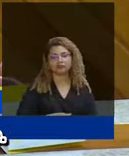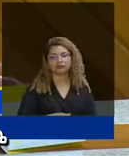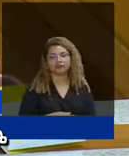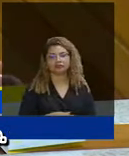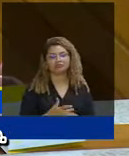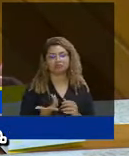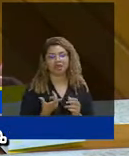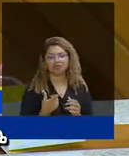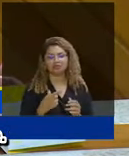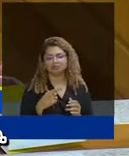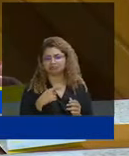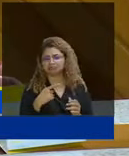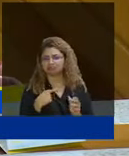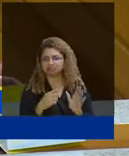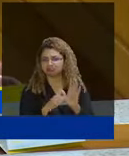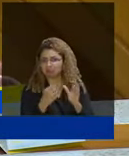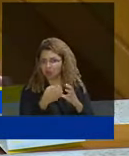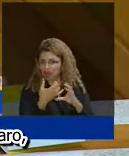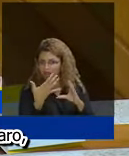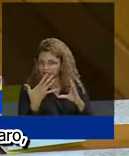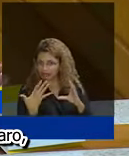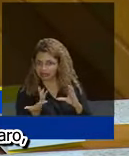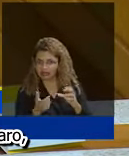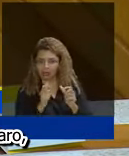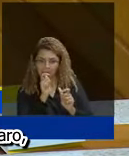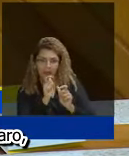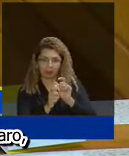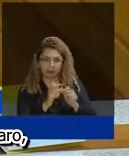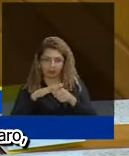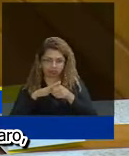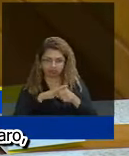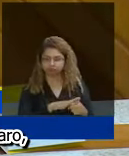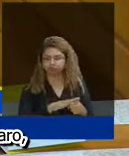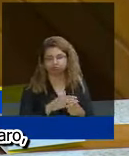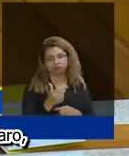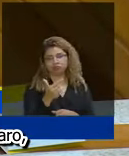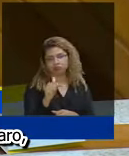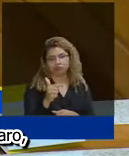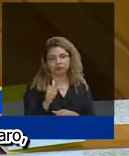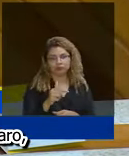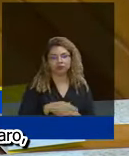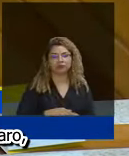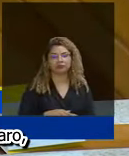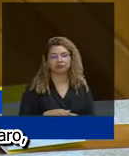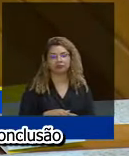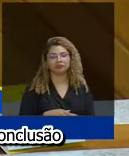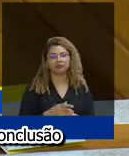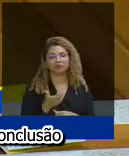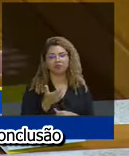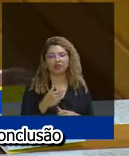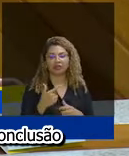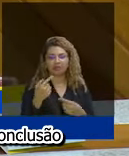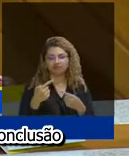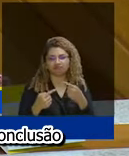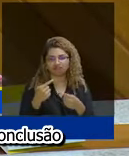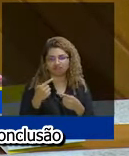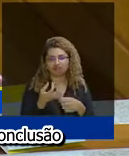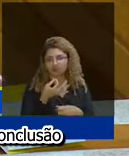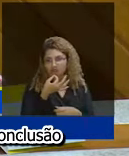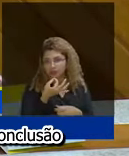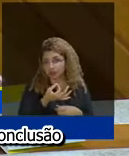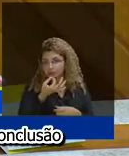qualquer trecho que a caracterize. Portanto, todo o trecho do acórdão ele é bem claro, bem expressivo sobre toda a